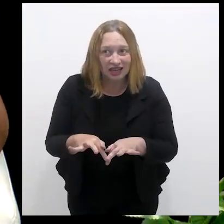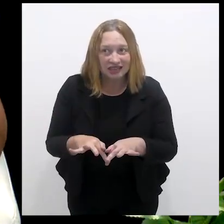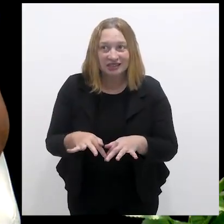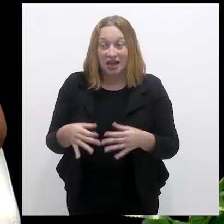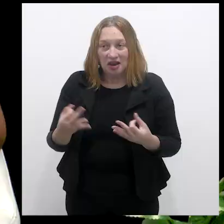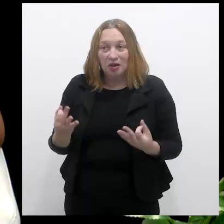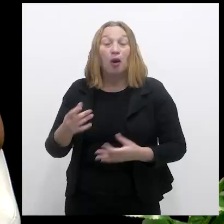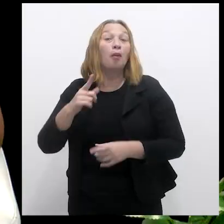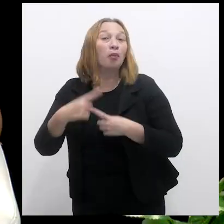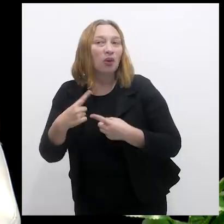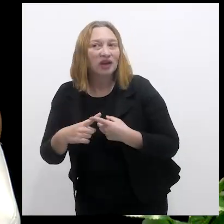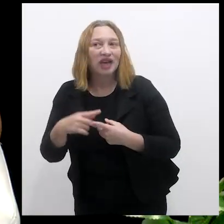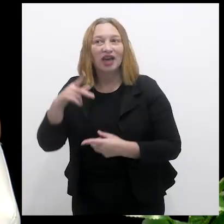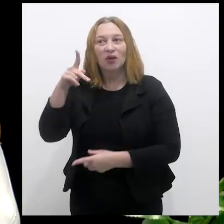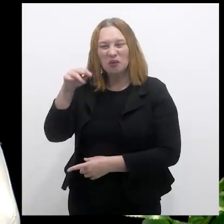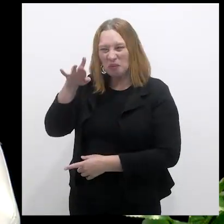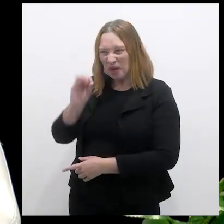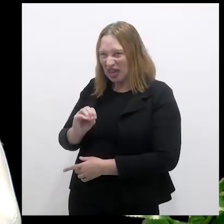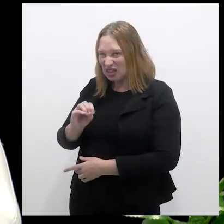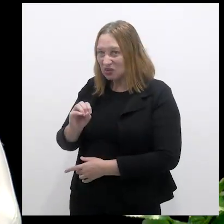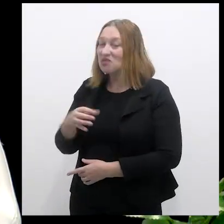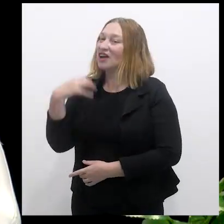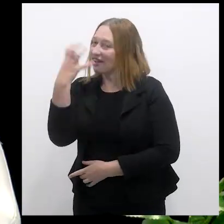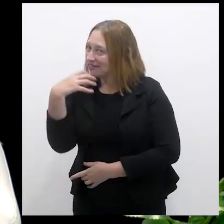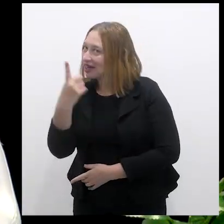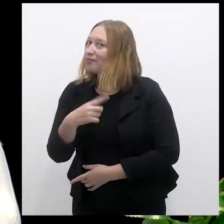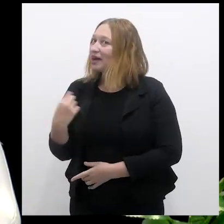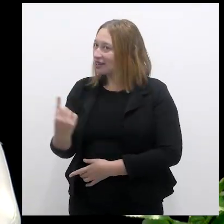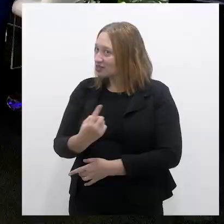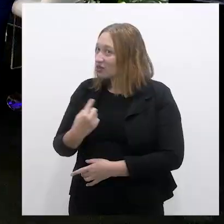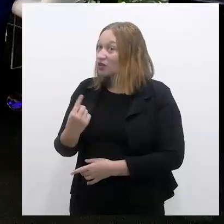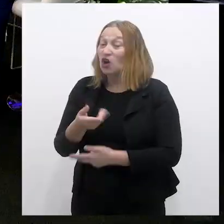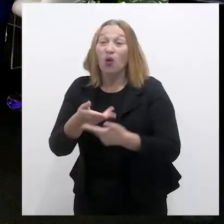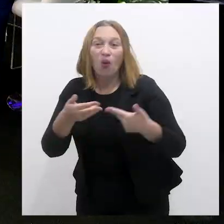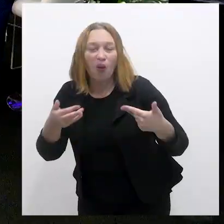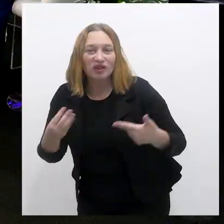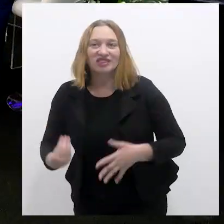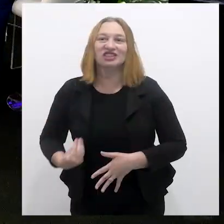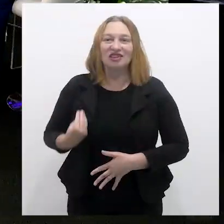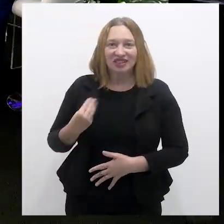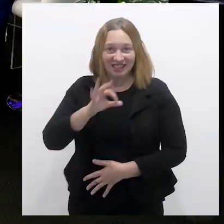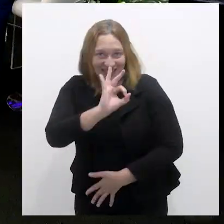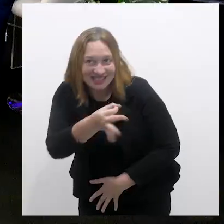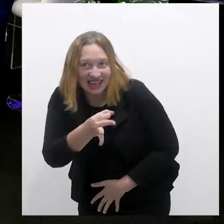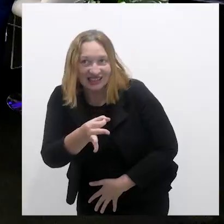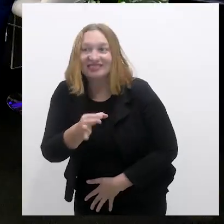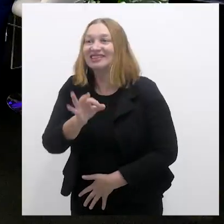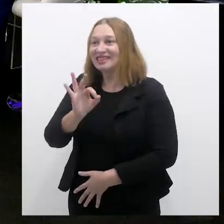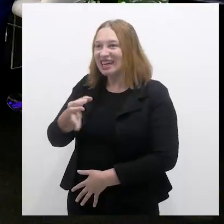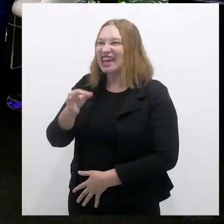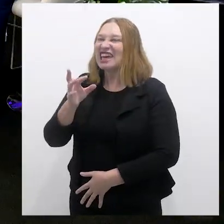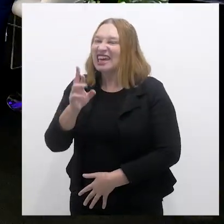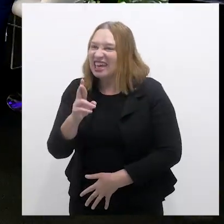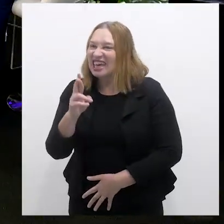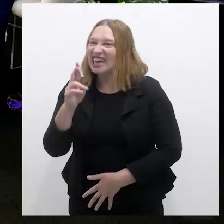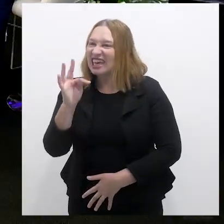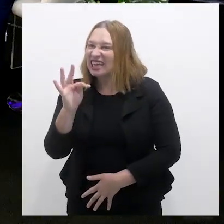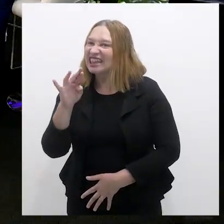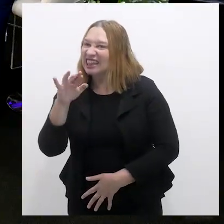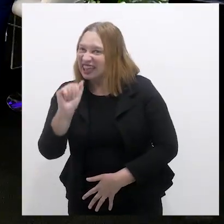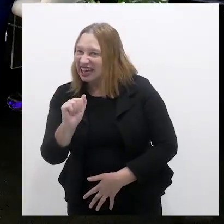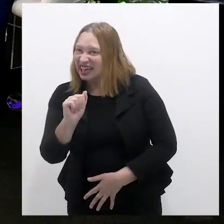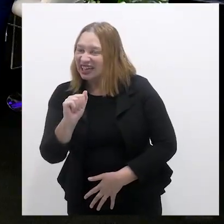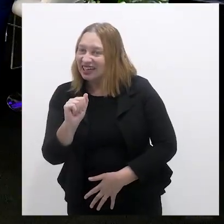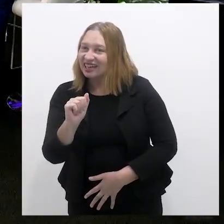vai encerrar o bloco em alto estilo, porque o Pedro não veio aqui em vão. Ele vai cantar pra gente Coisas da Vida, tá certo? Sim, lá